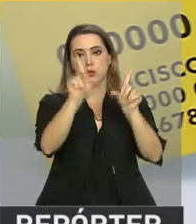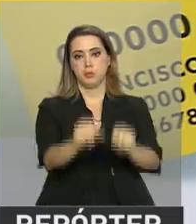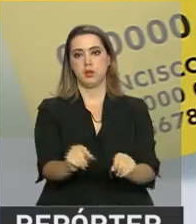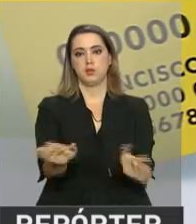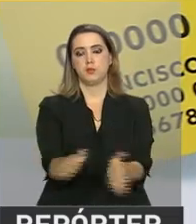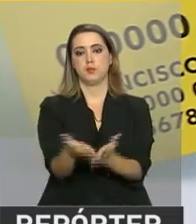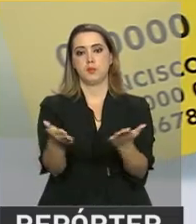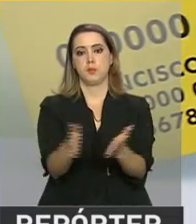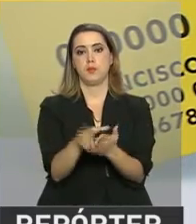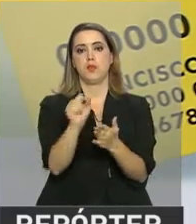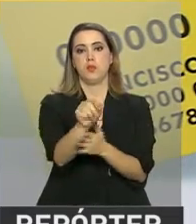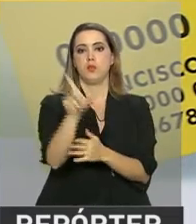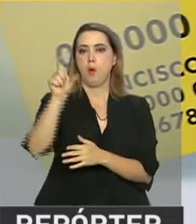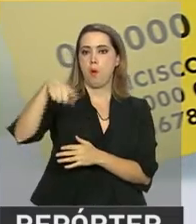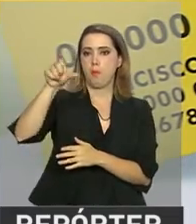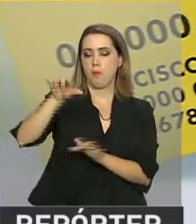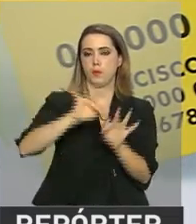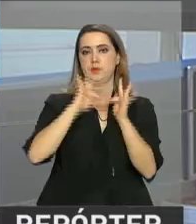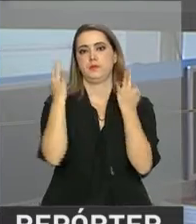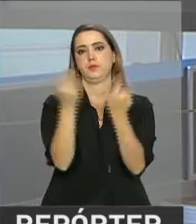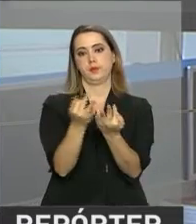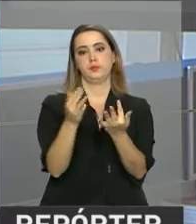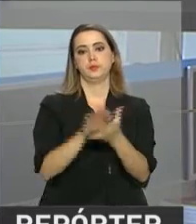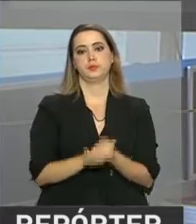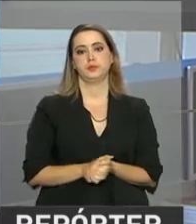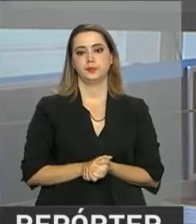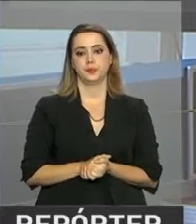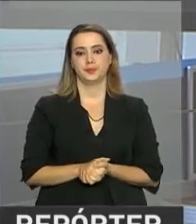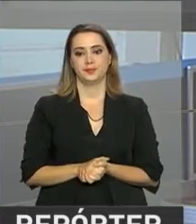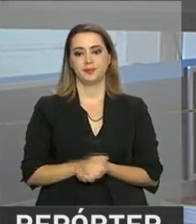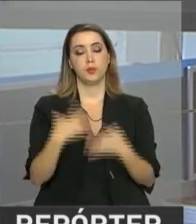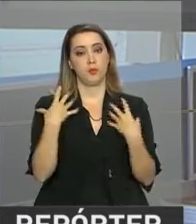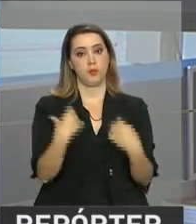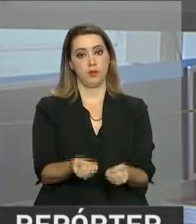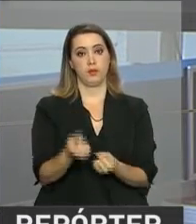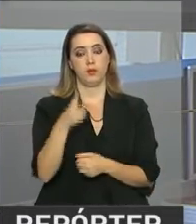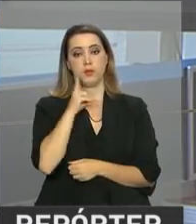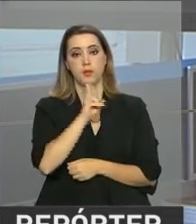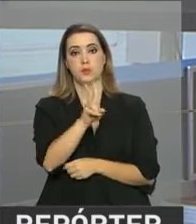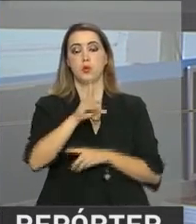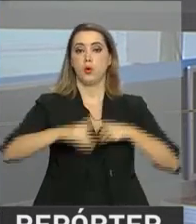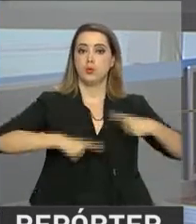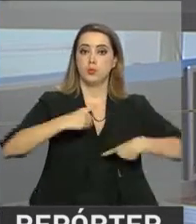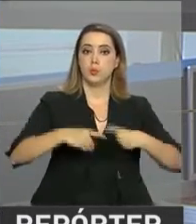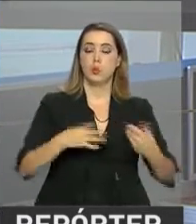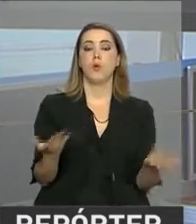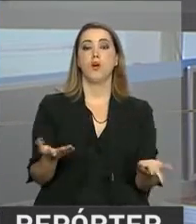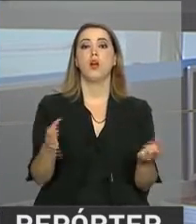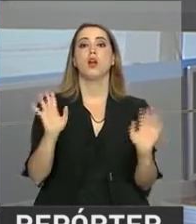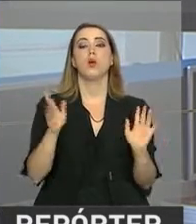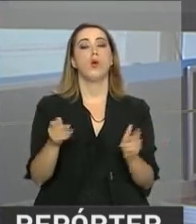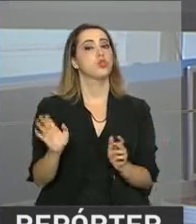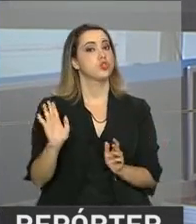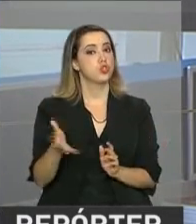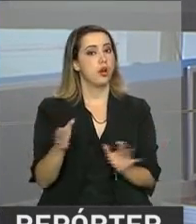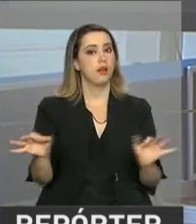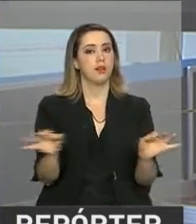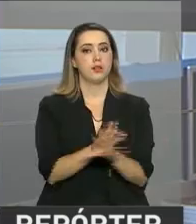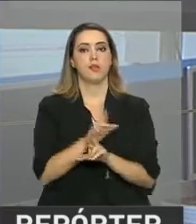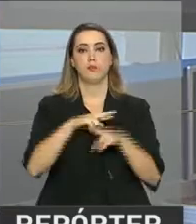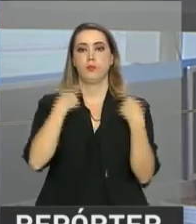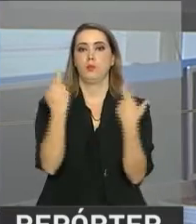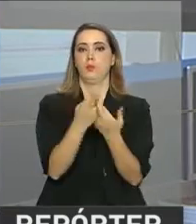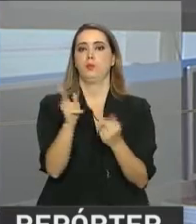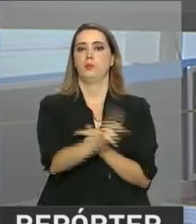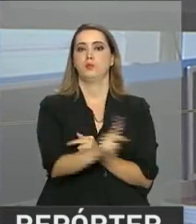com o programa bolsa família vamos voltar a falar de política acabou há pouco a reunião entre o presidente michel temer